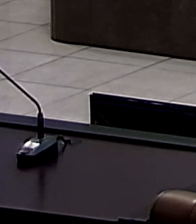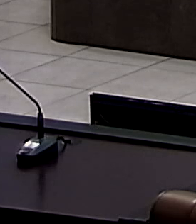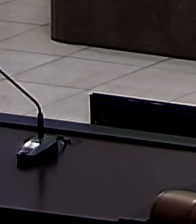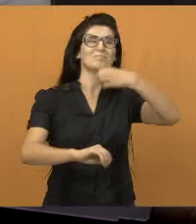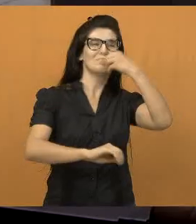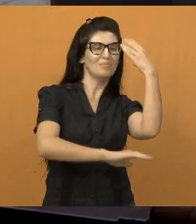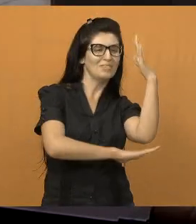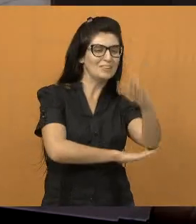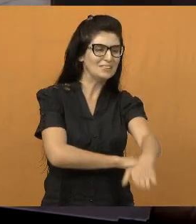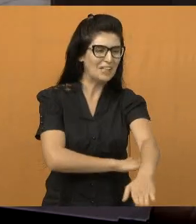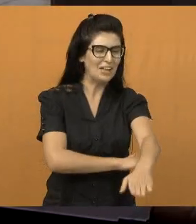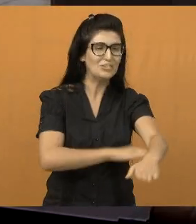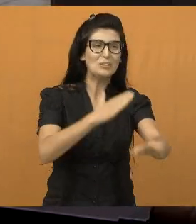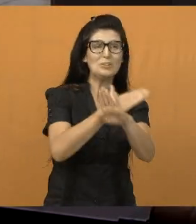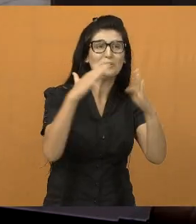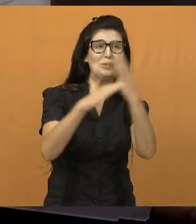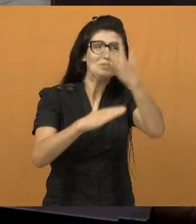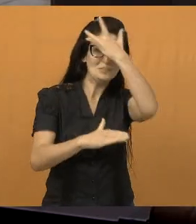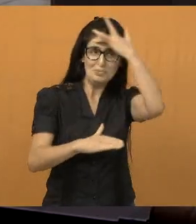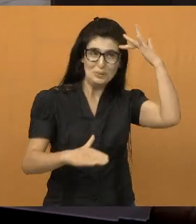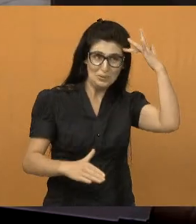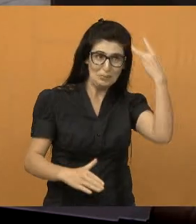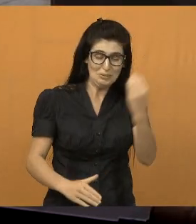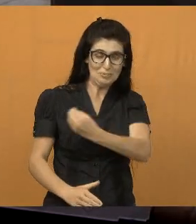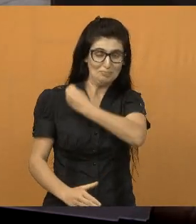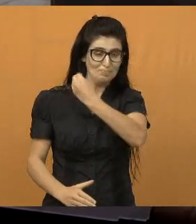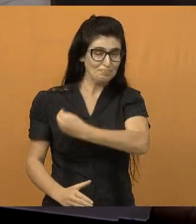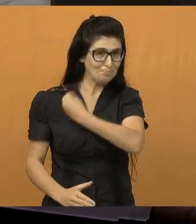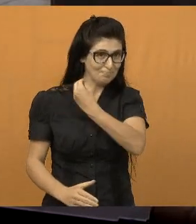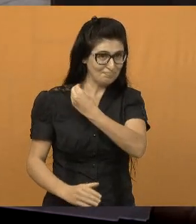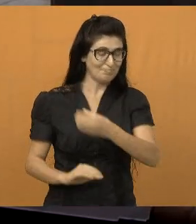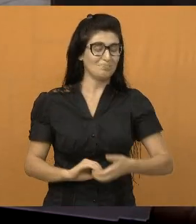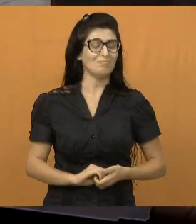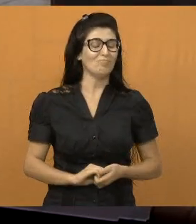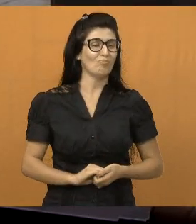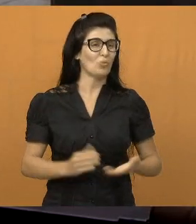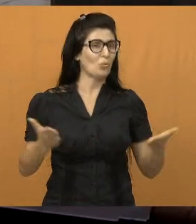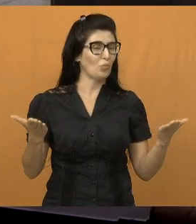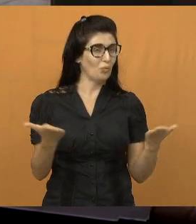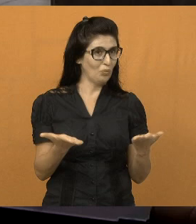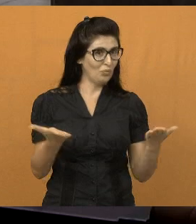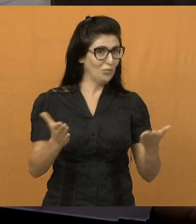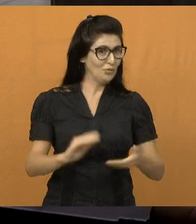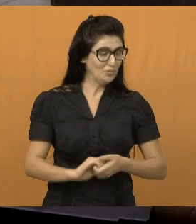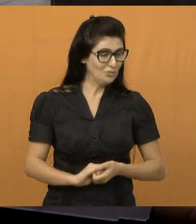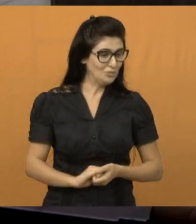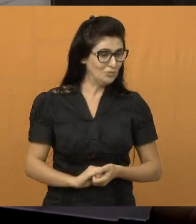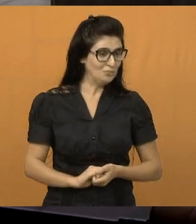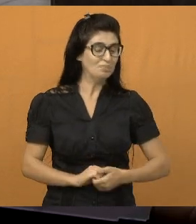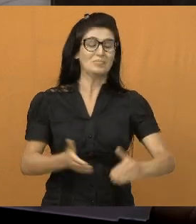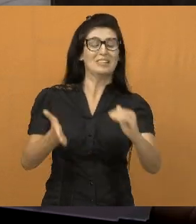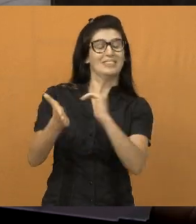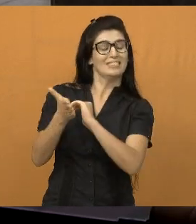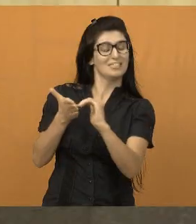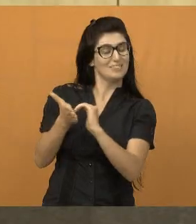Boa tarde a todos. A gente aqui recebe a